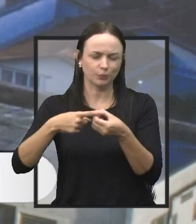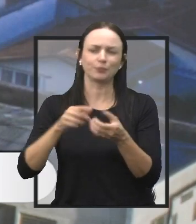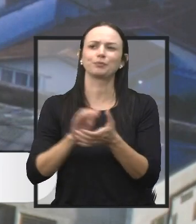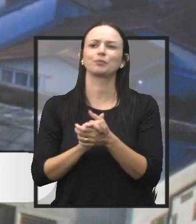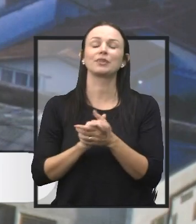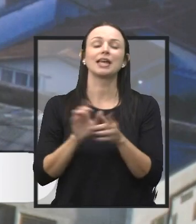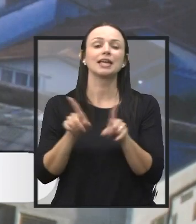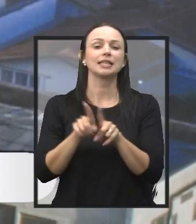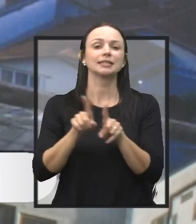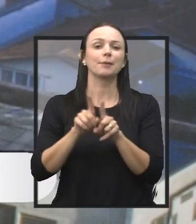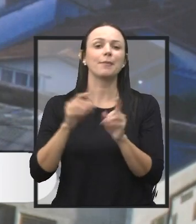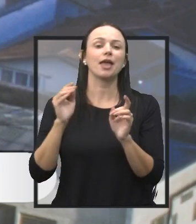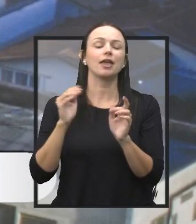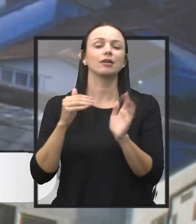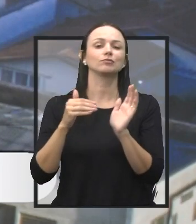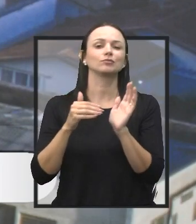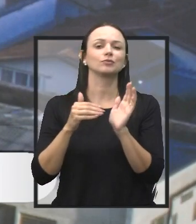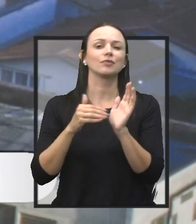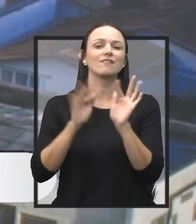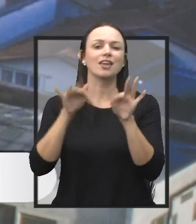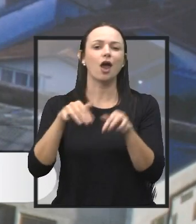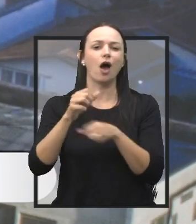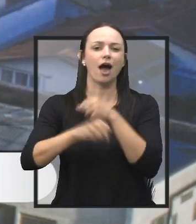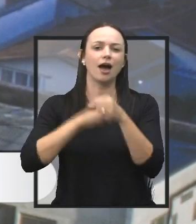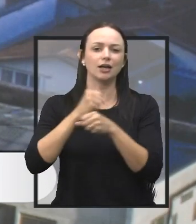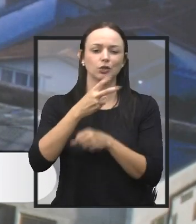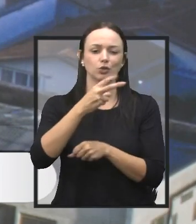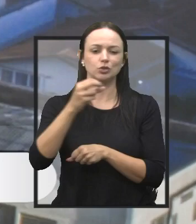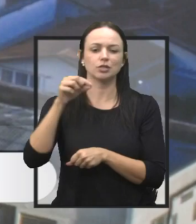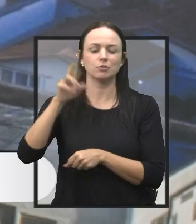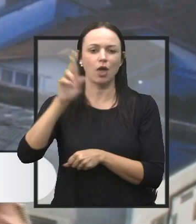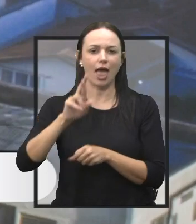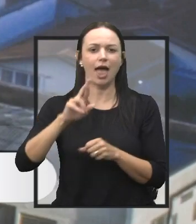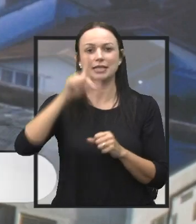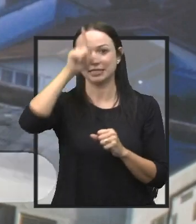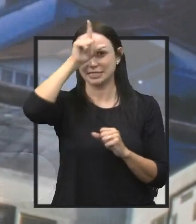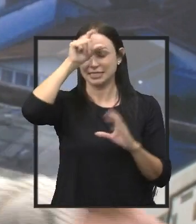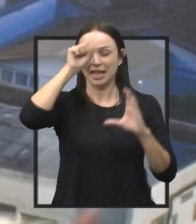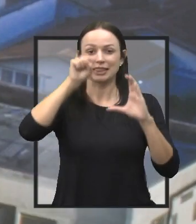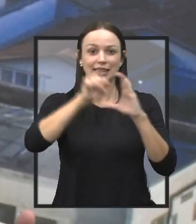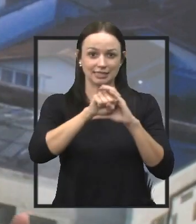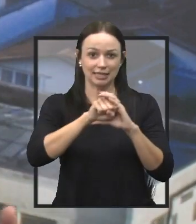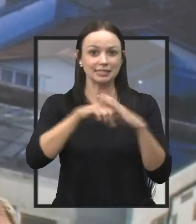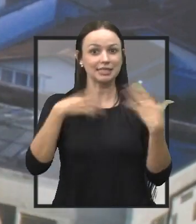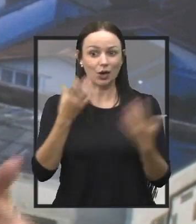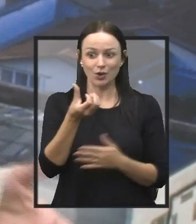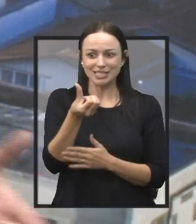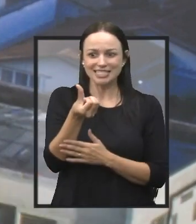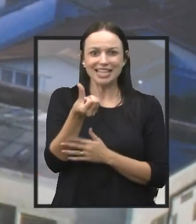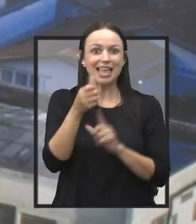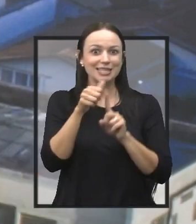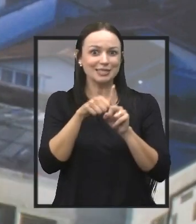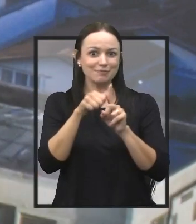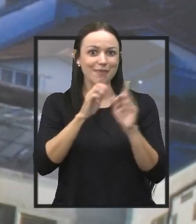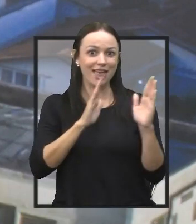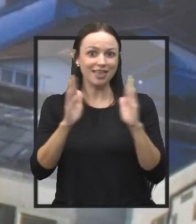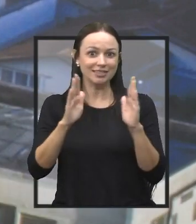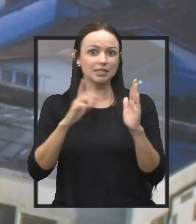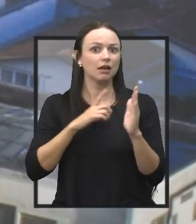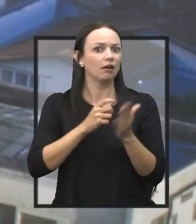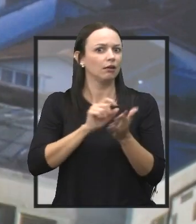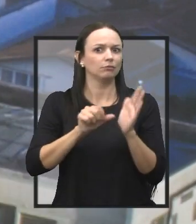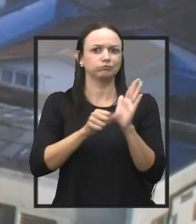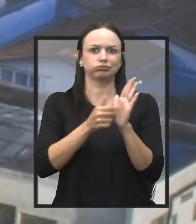final do ano passado R$200 mil para a Santa Casa. Então, assim, em 6 meses, nós tivemos vários